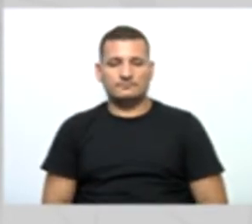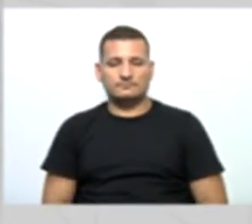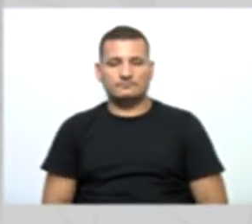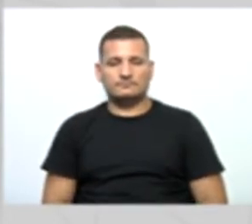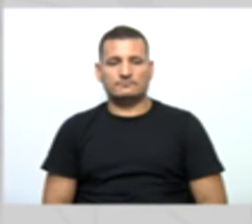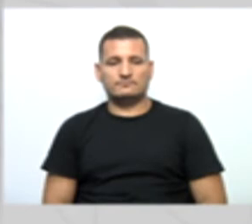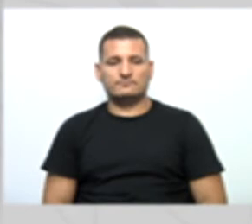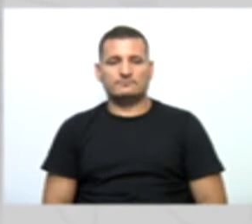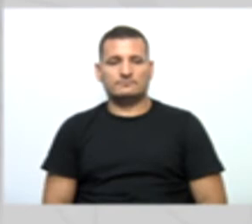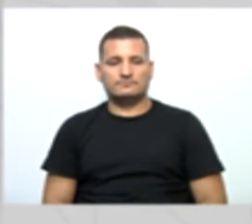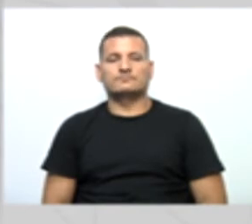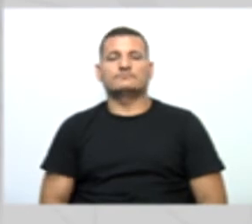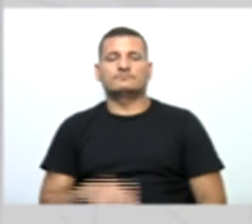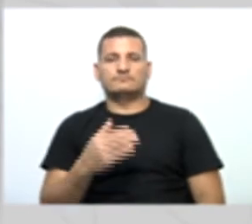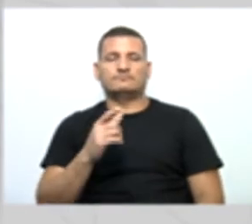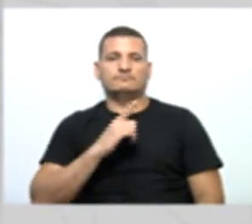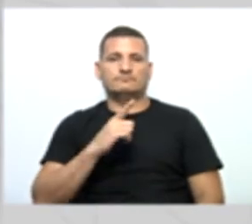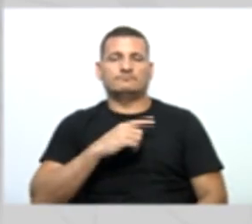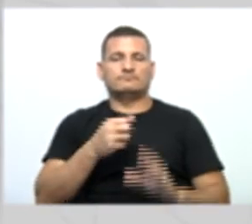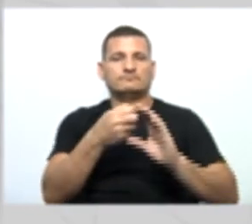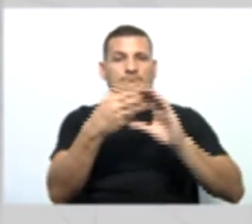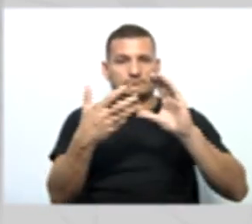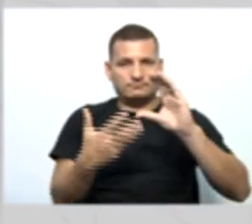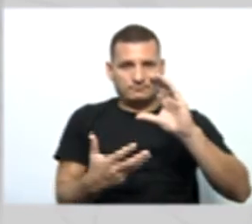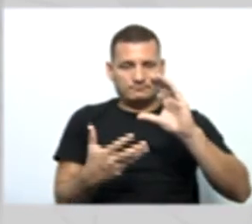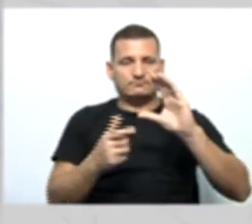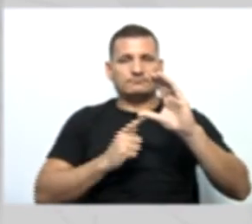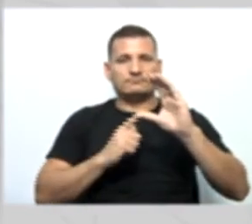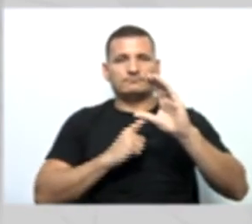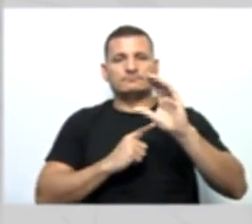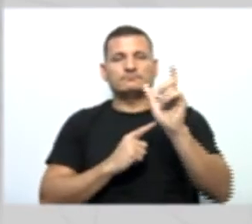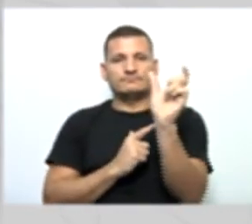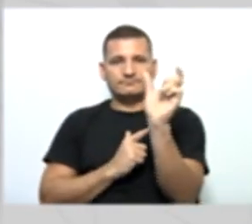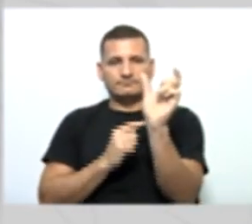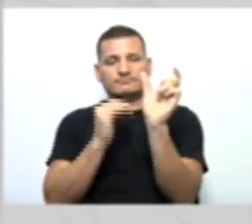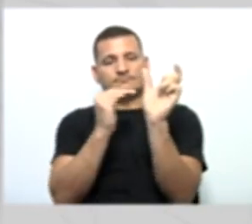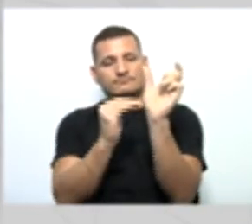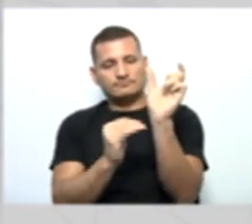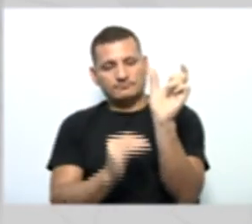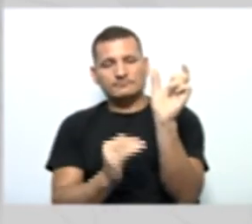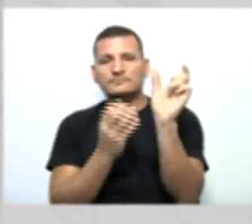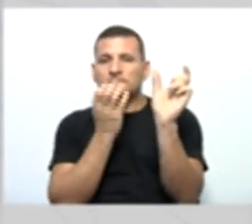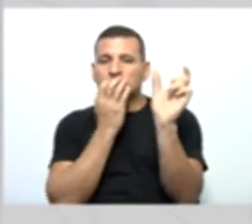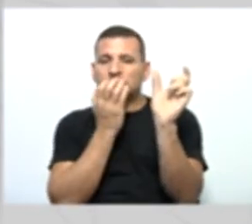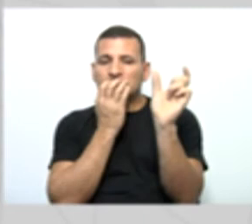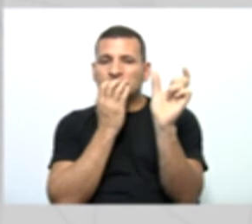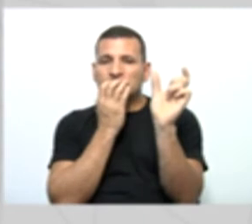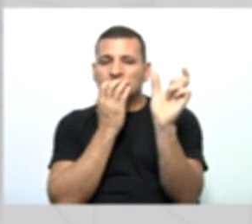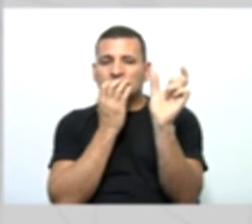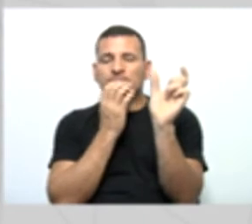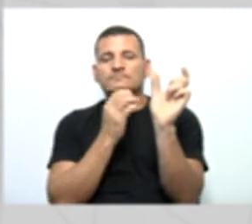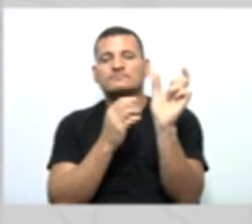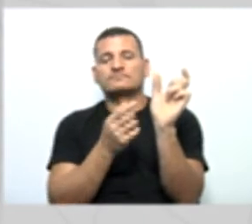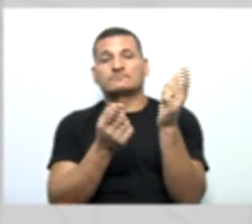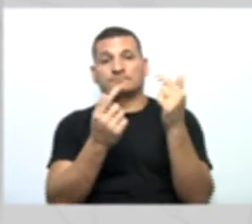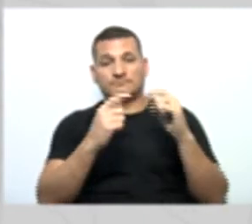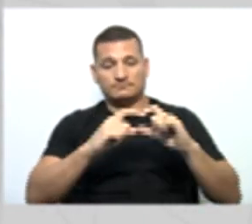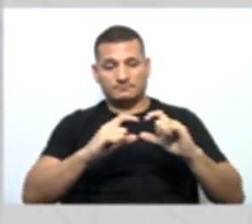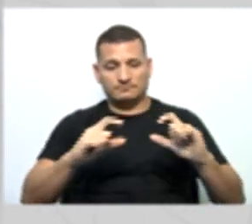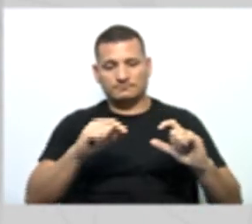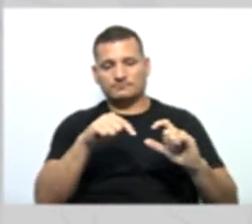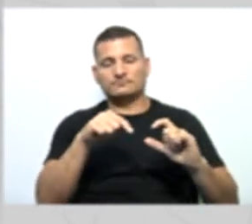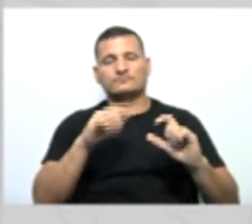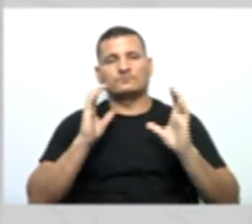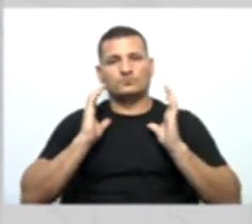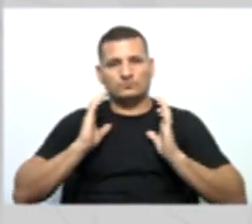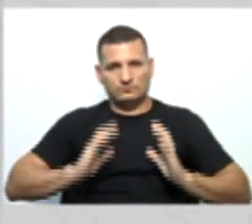nós temos lá, ó, os atributos, as características da nossa classe cachorro e o nosso comportamento, os